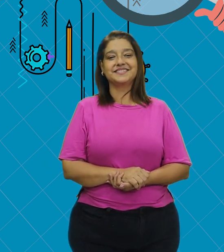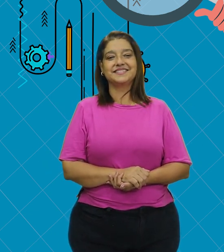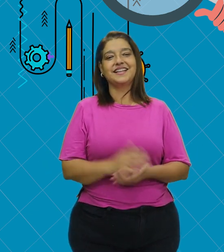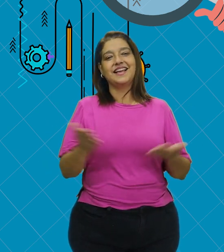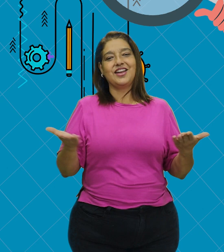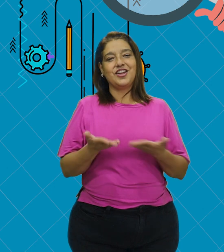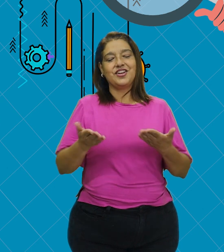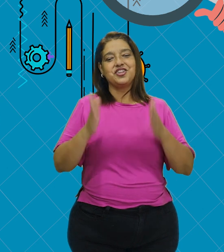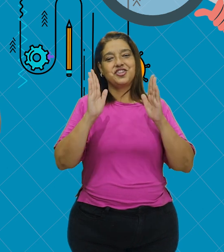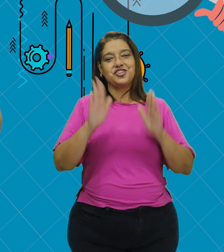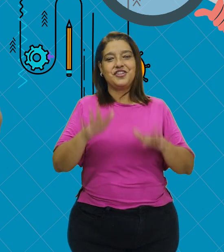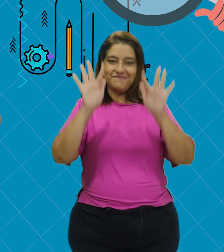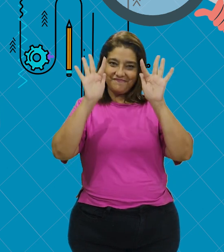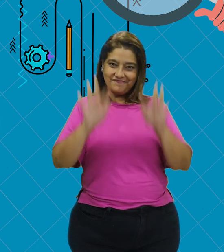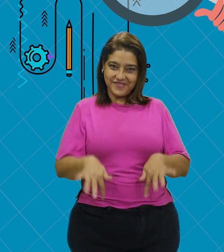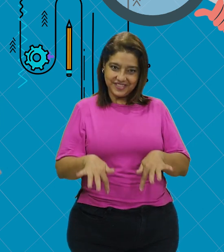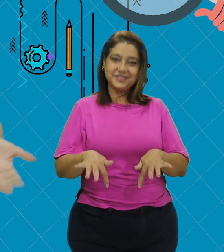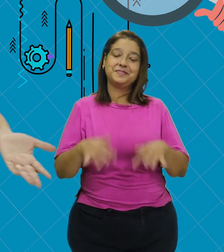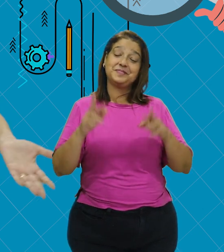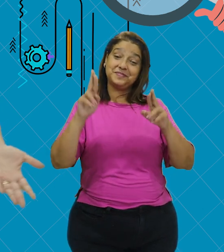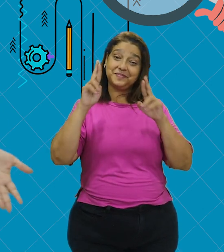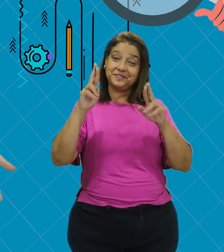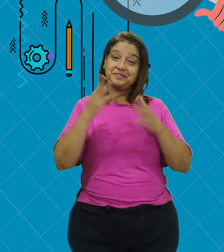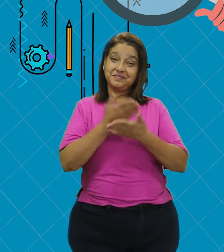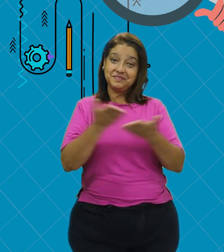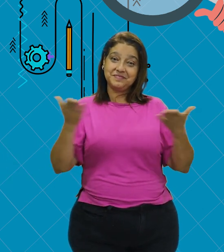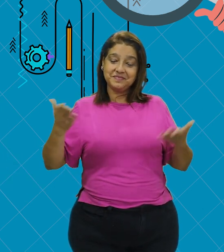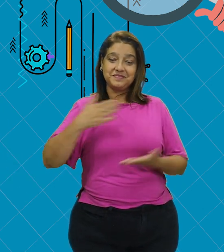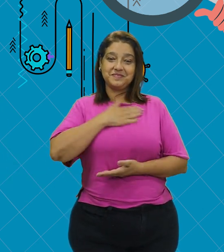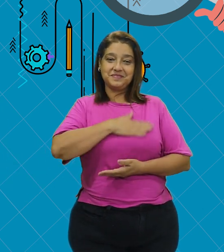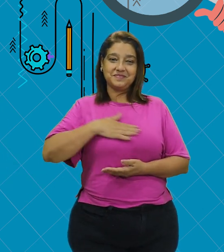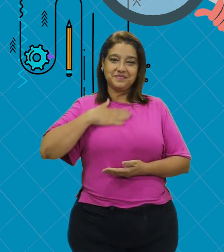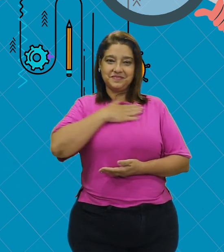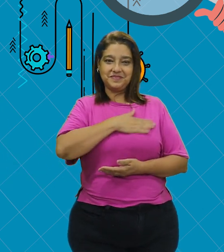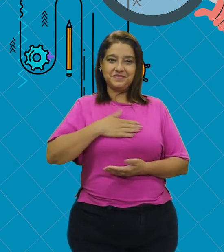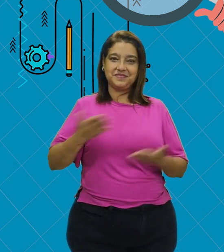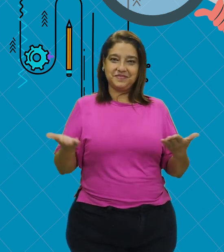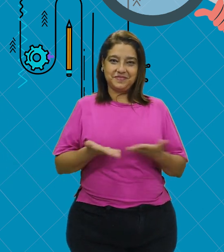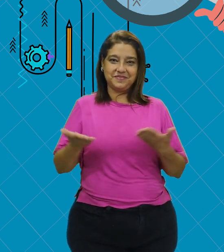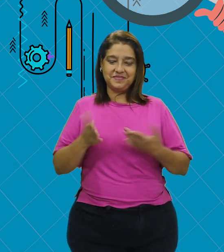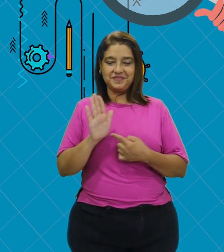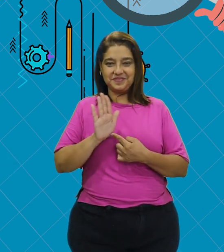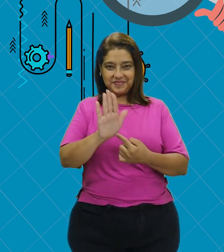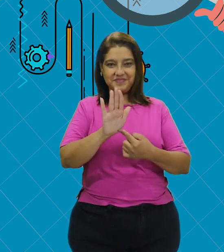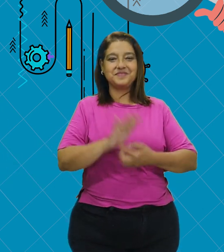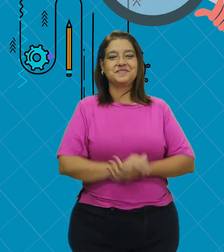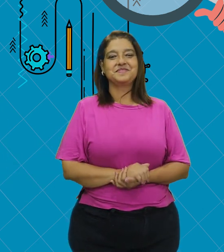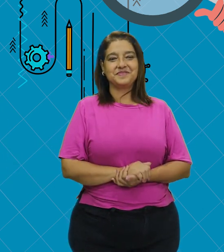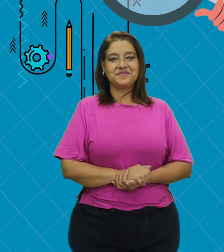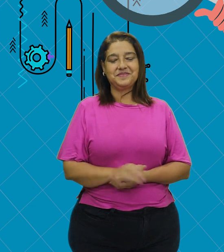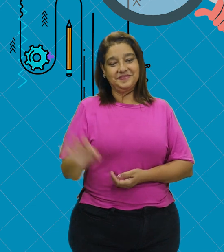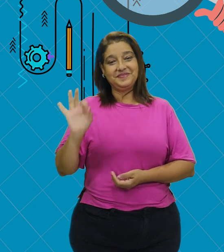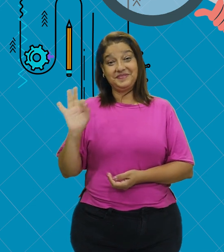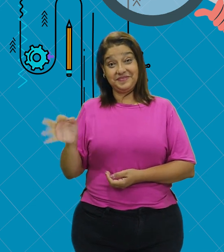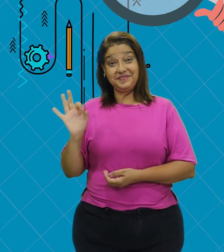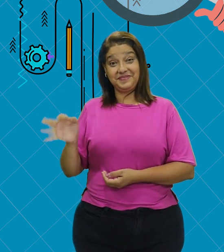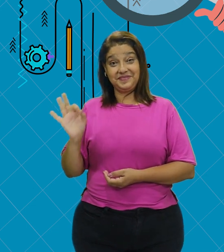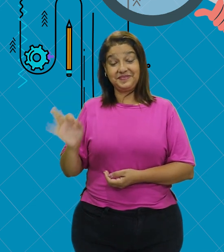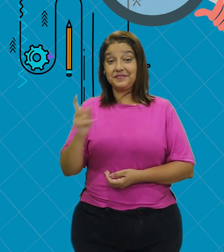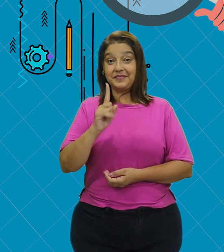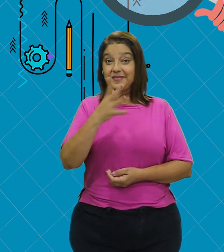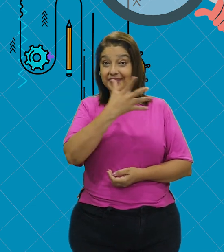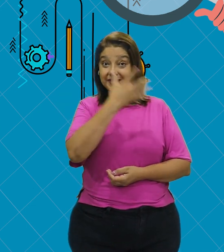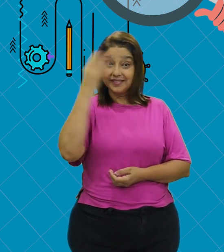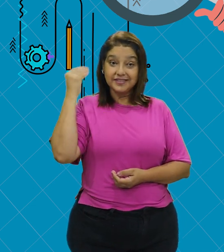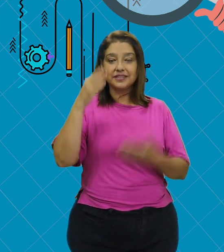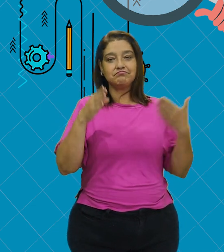Gabriel, estamos chegando ao fim e espero que tenham gostado do nosso programa de hoje. Isso aí, André. E não